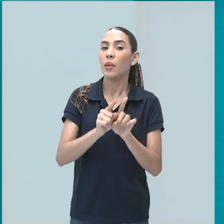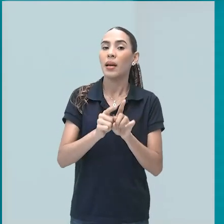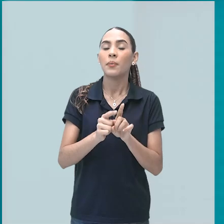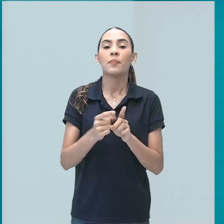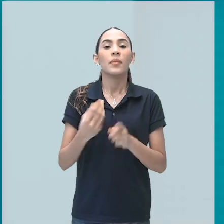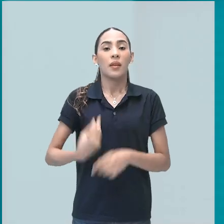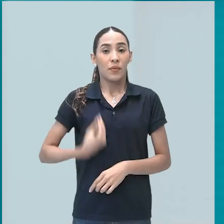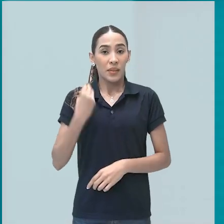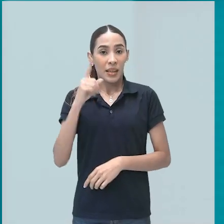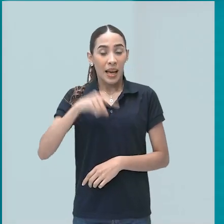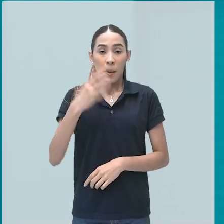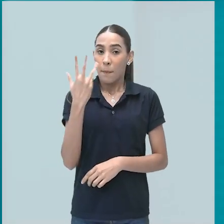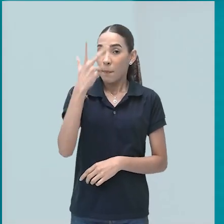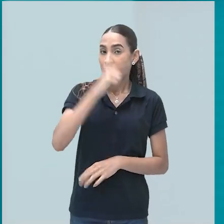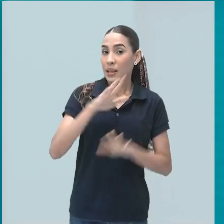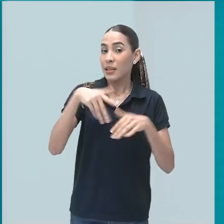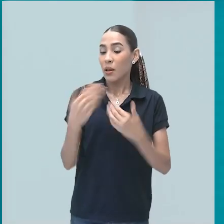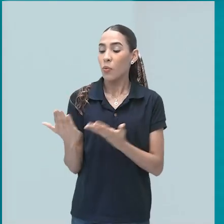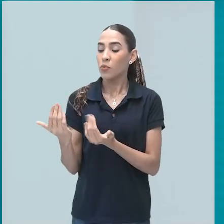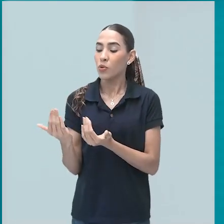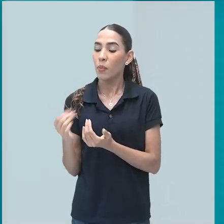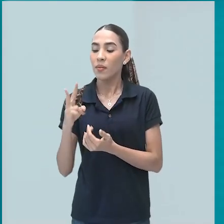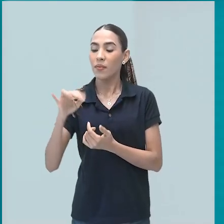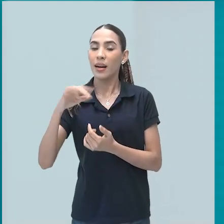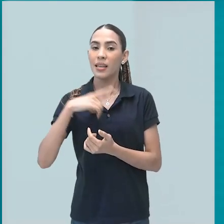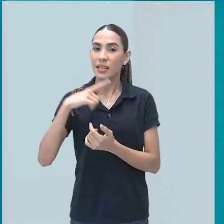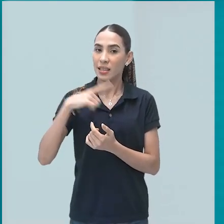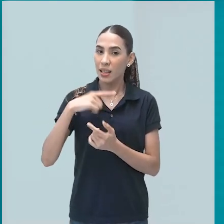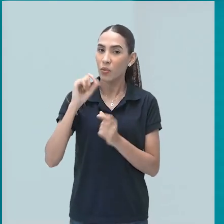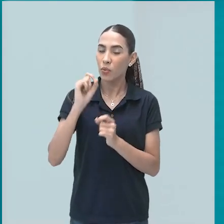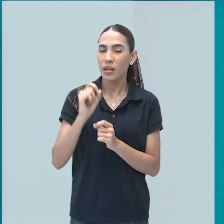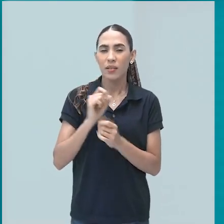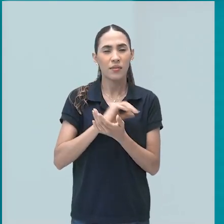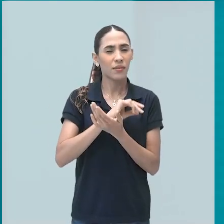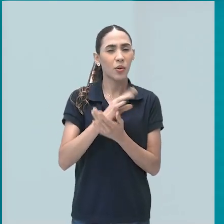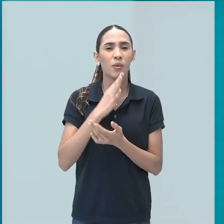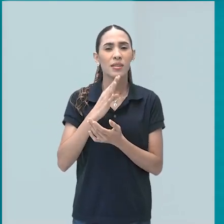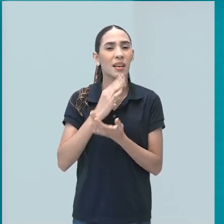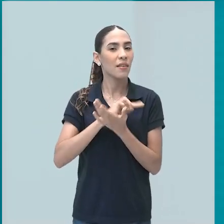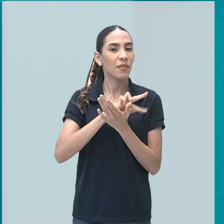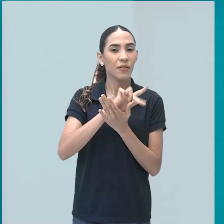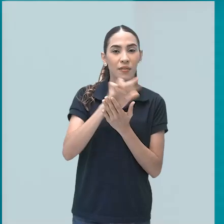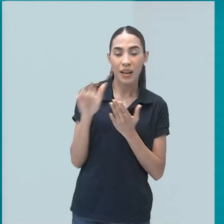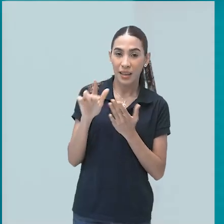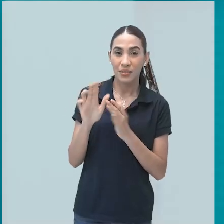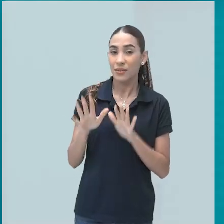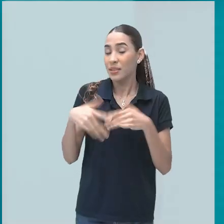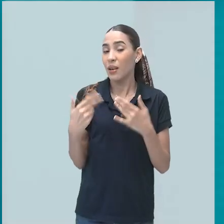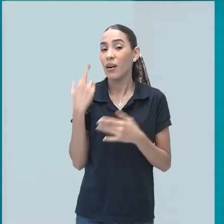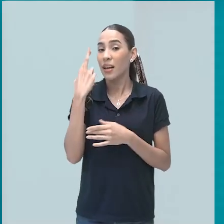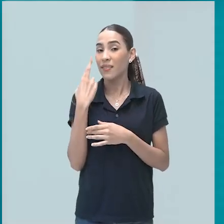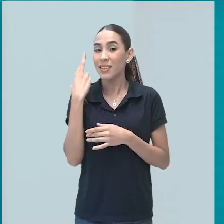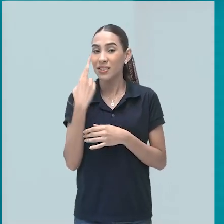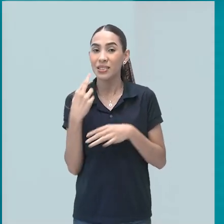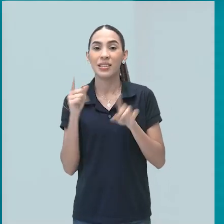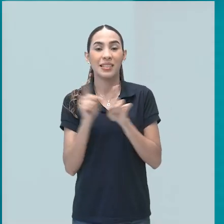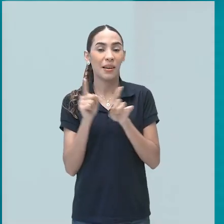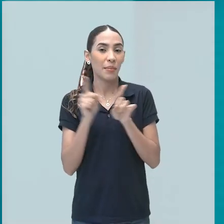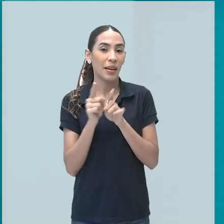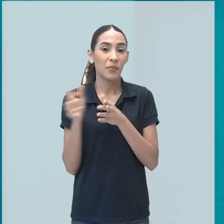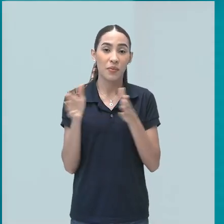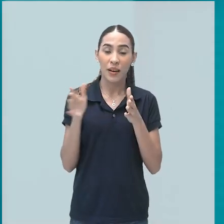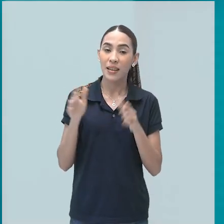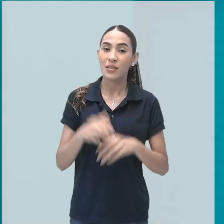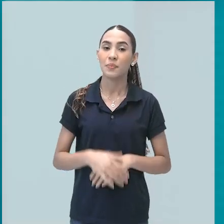é bela, então percebo que o adolescente vai ter muitas descobertas, ok? E ao refletir por esta